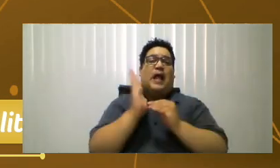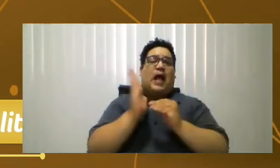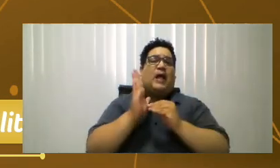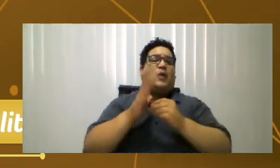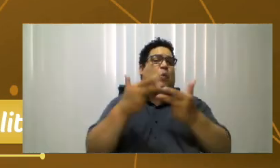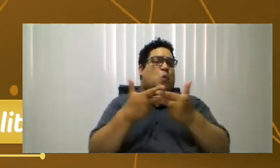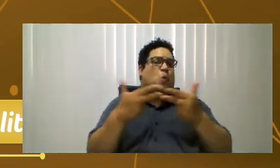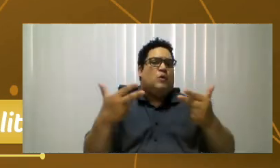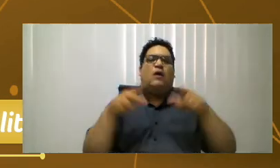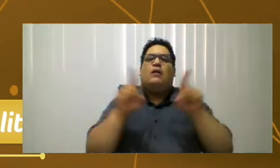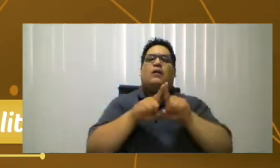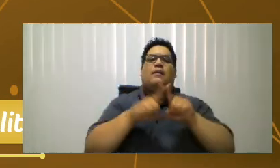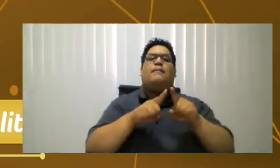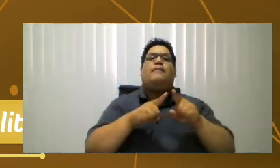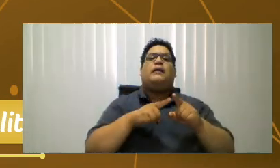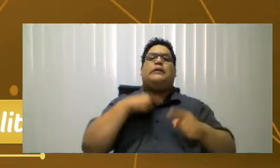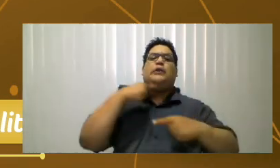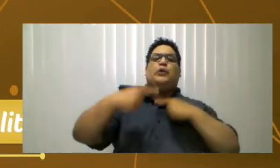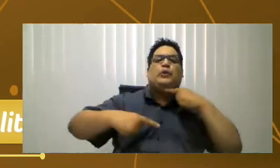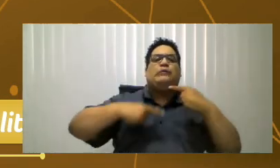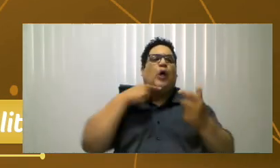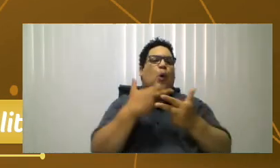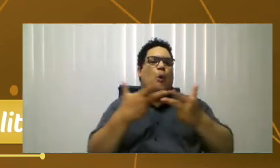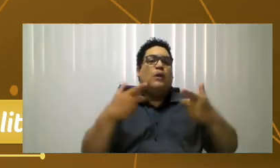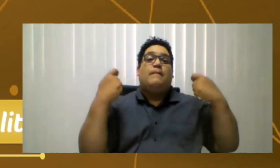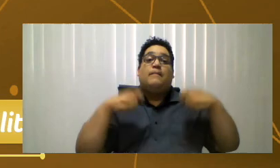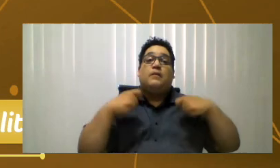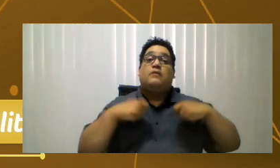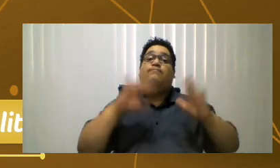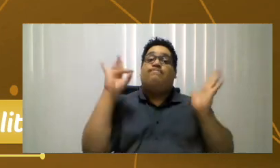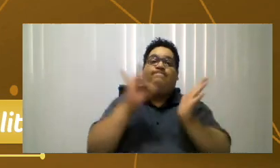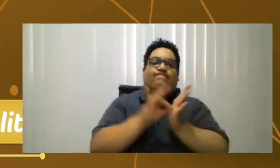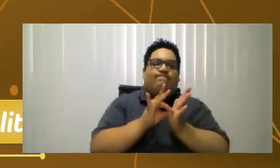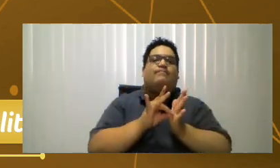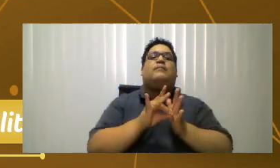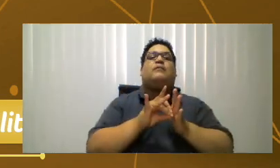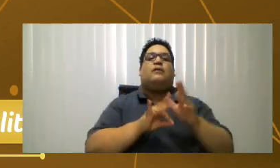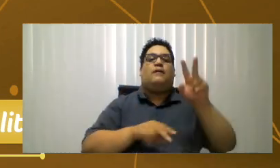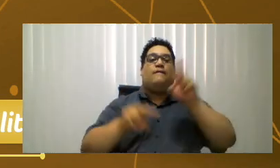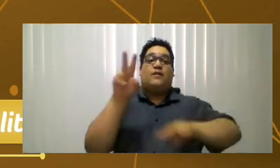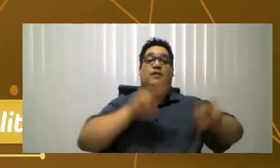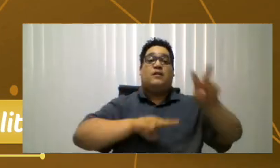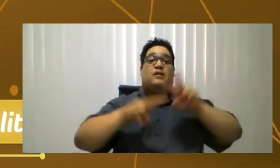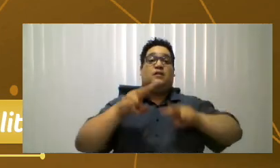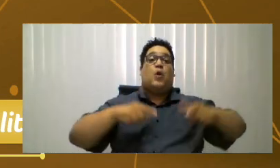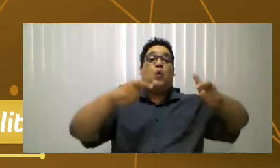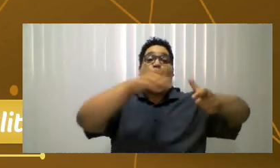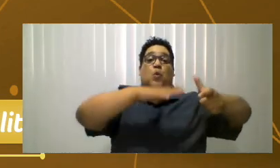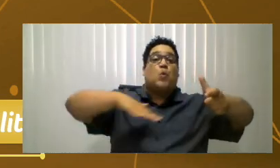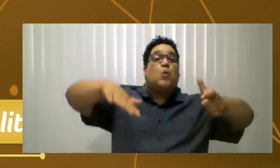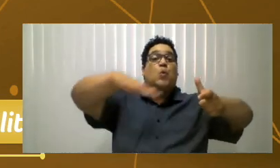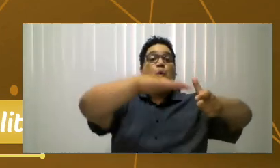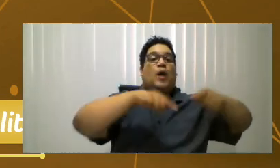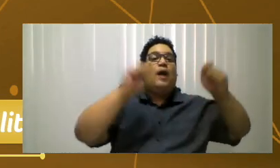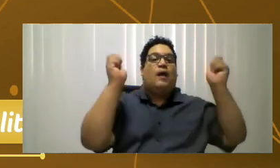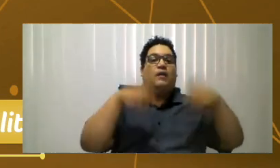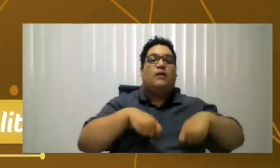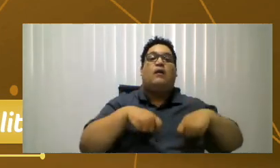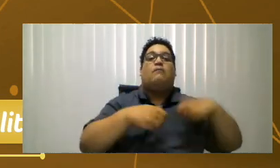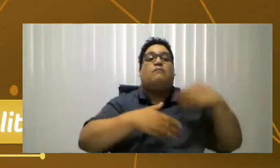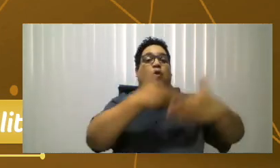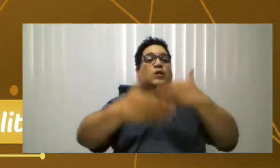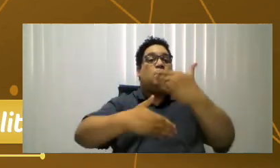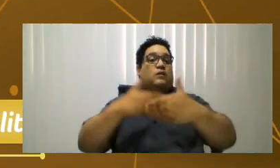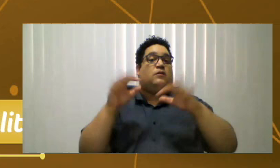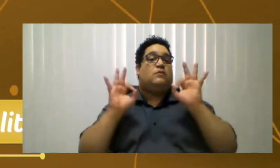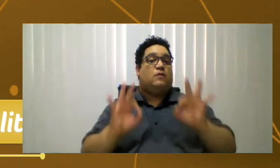são muitas questões que a gente precisa realmente dessa visão geográfica para a gente conseguir prosseguir. Então,